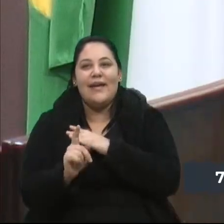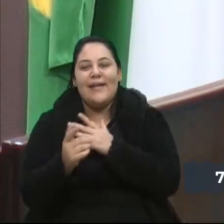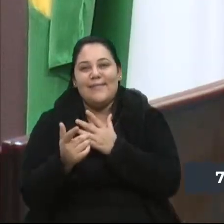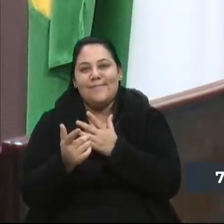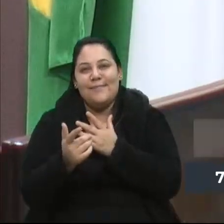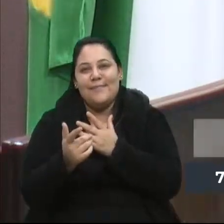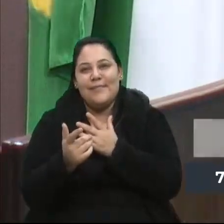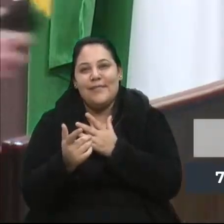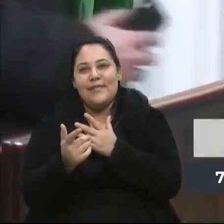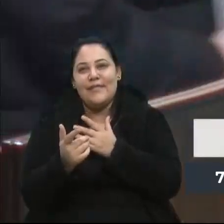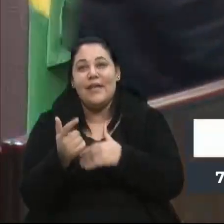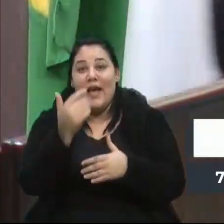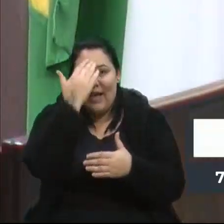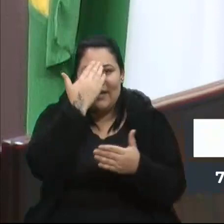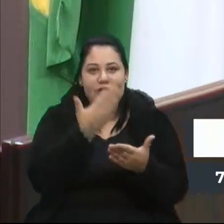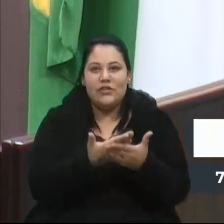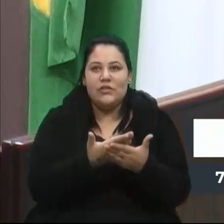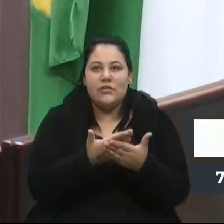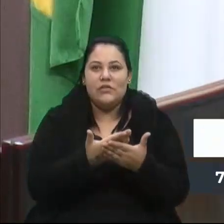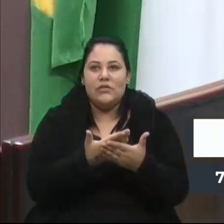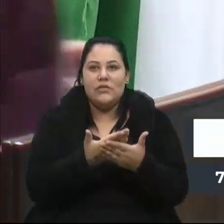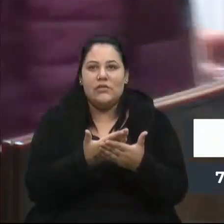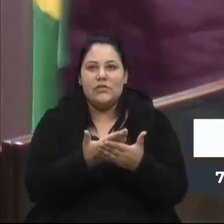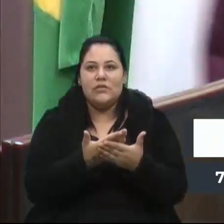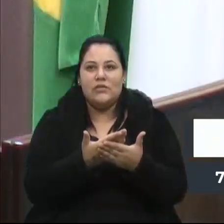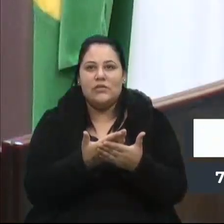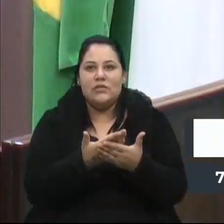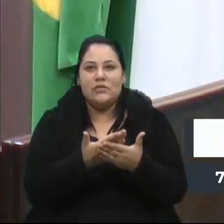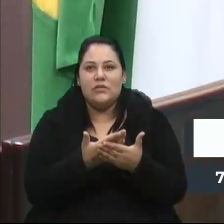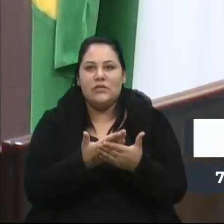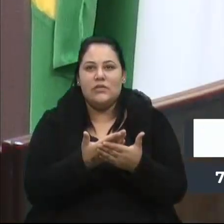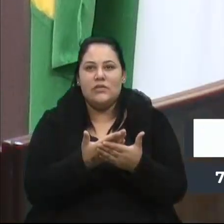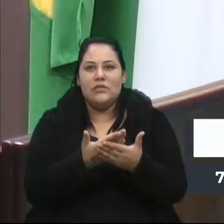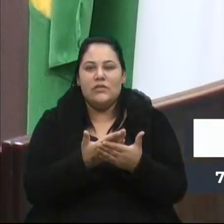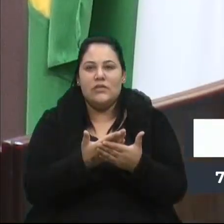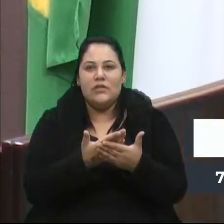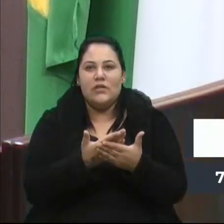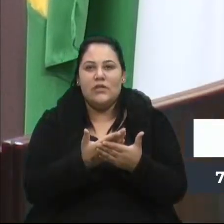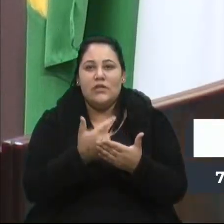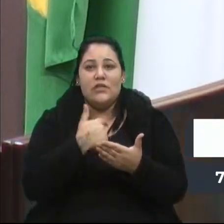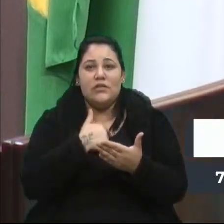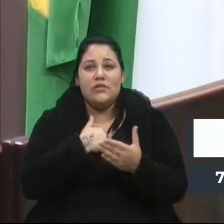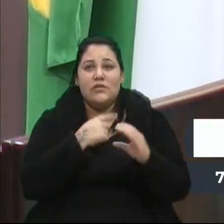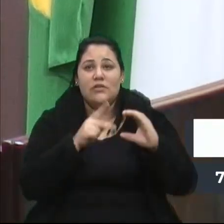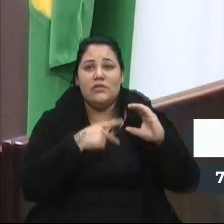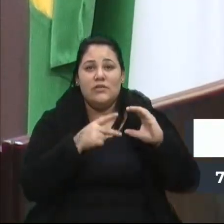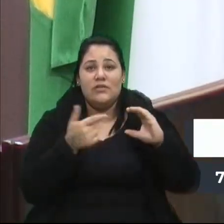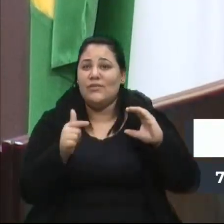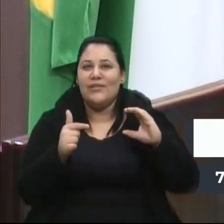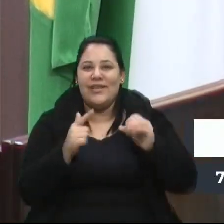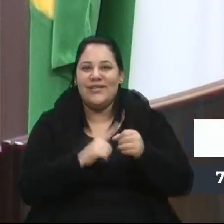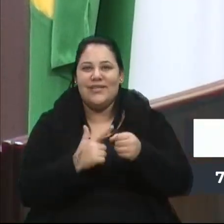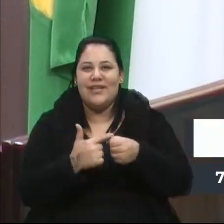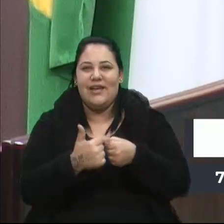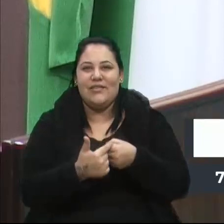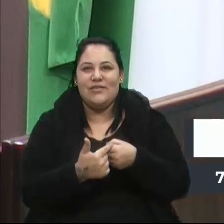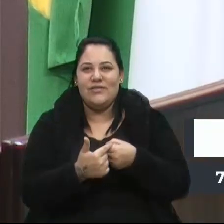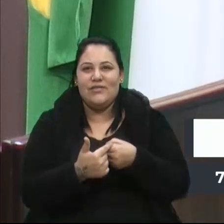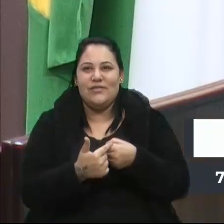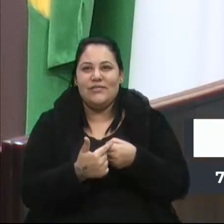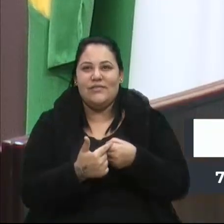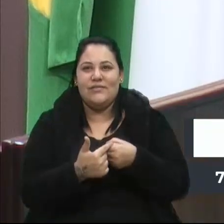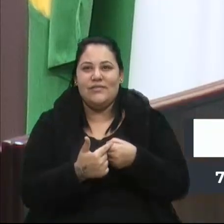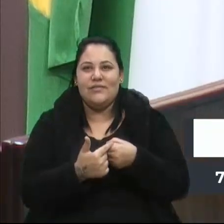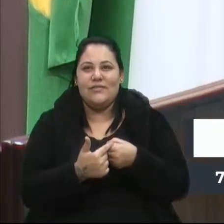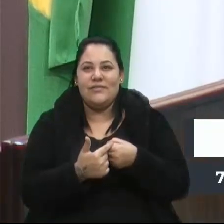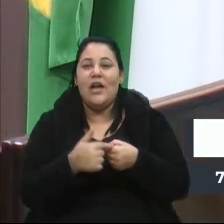presidente, nesse momento nós não estamos sendo transmitidos pela net, claro, porque está sem sinal na cidade. Então a gente precisa